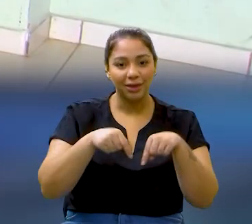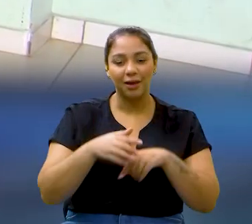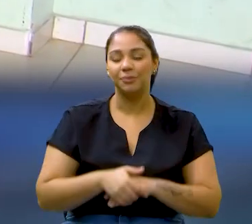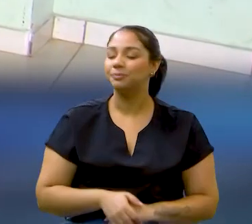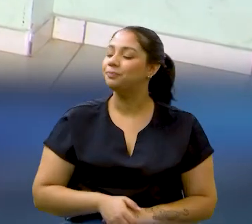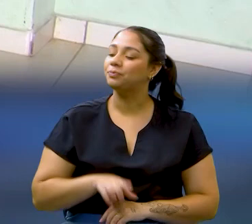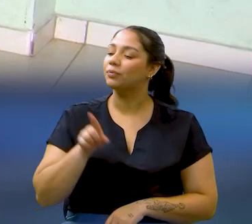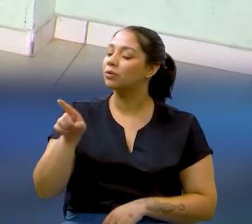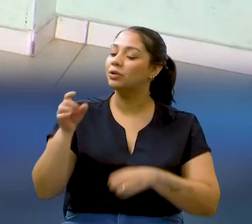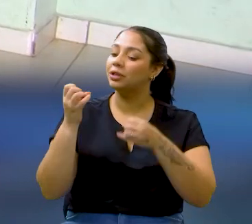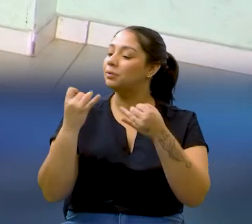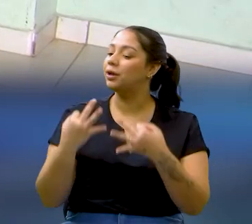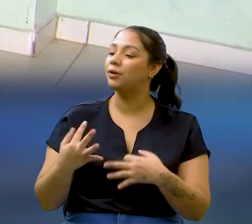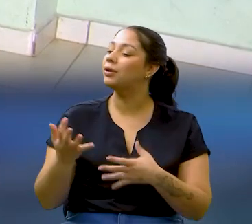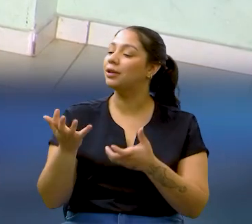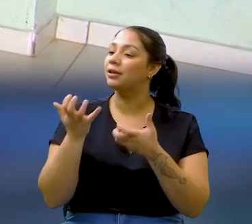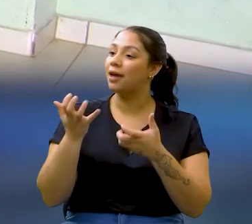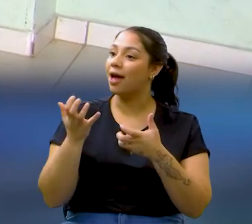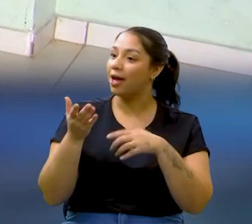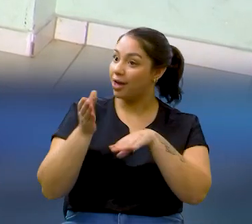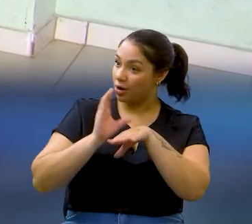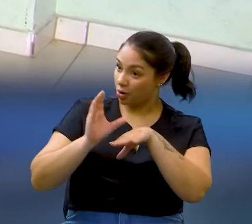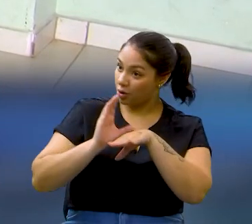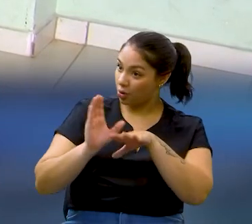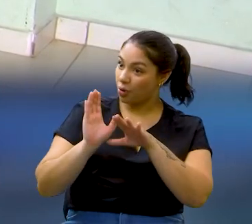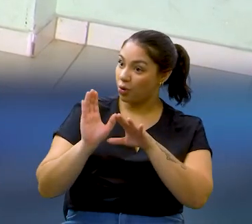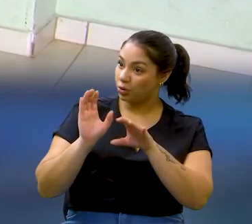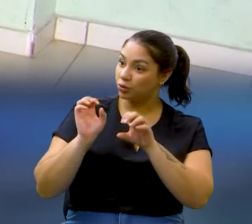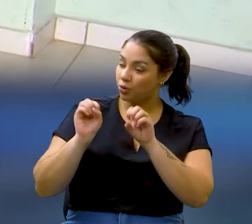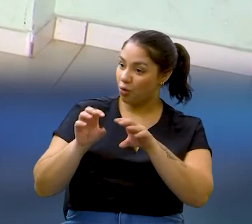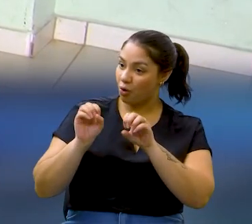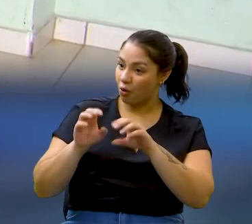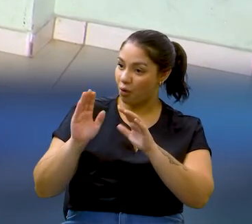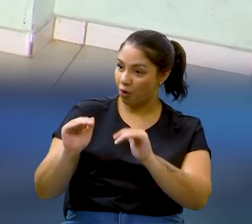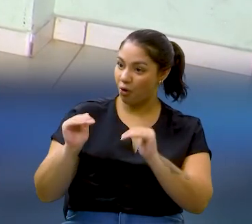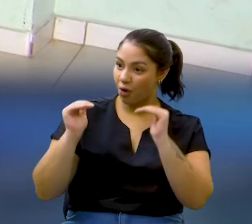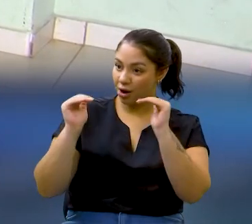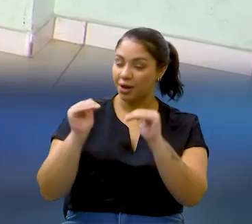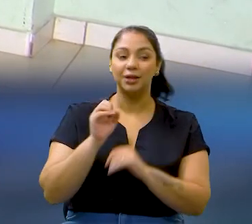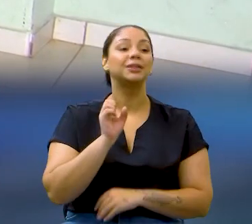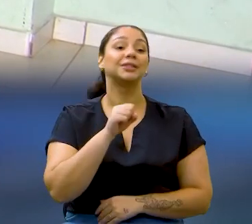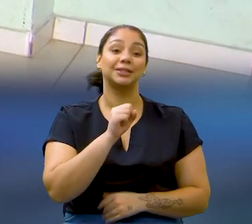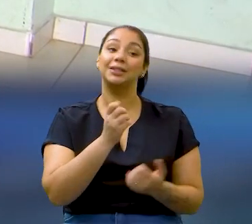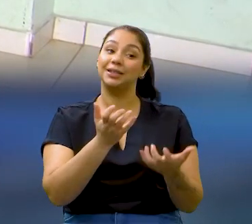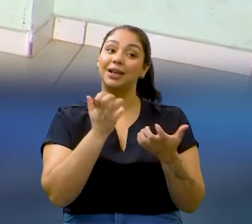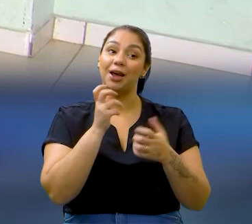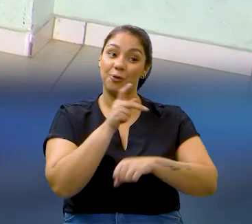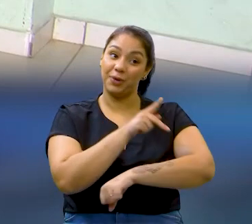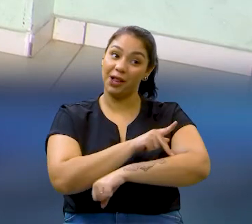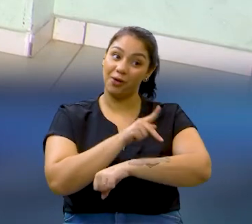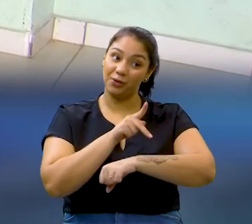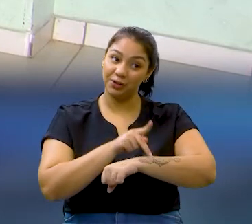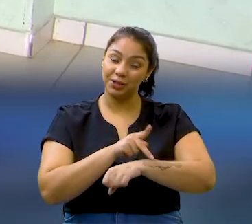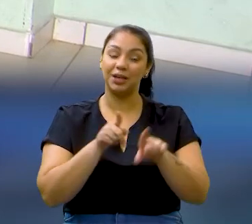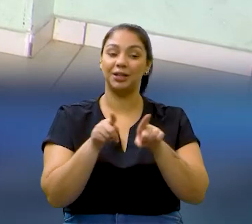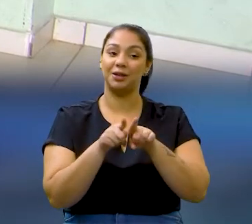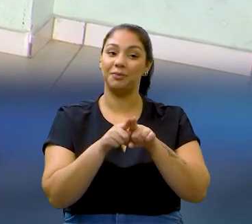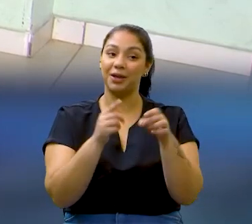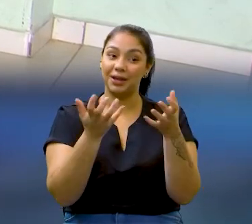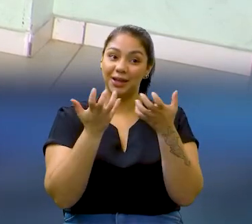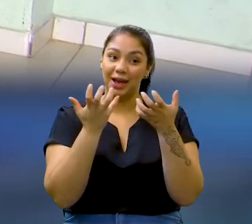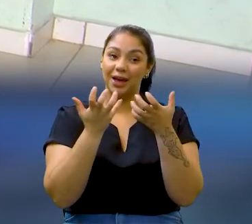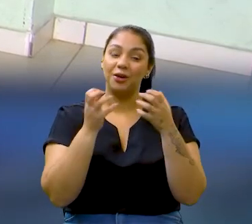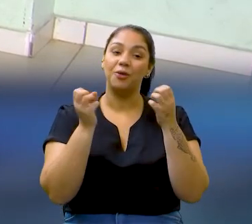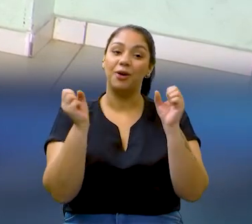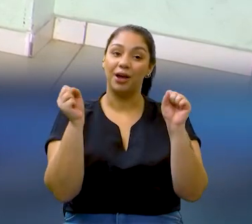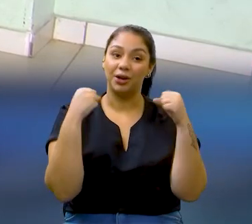aqui mesmo. E você falou que ainda quer, quem sabe, fazer o curso superior, né? Quero fazer pedagogia e quero